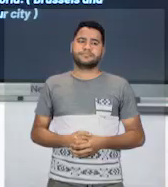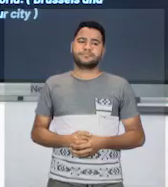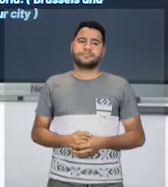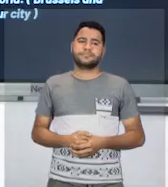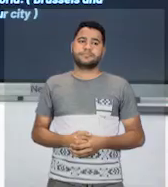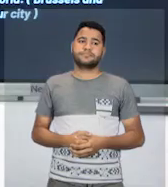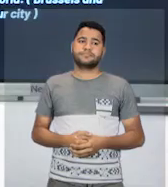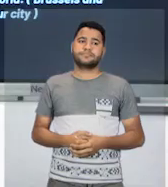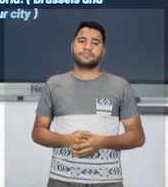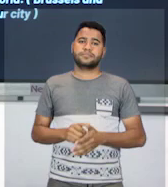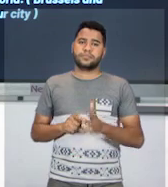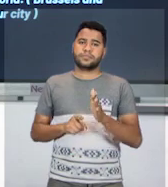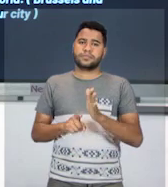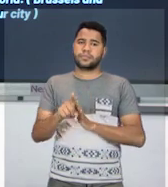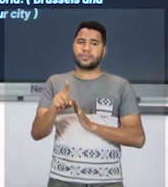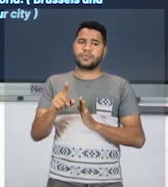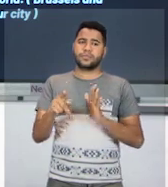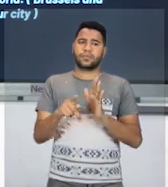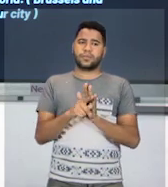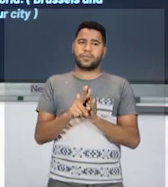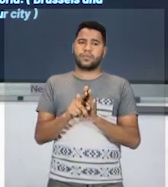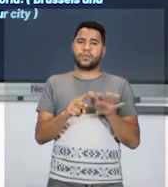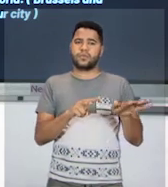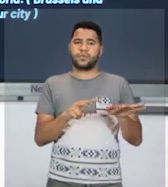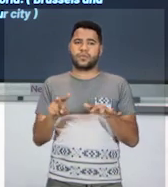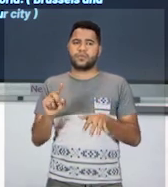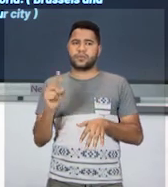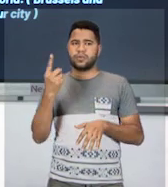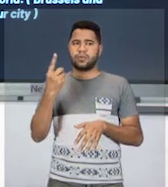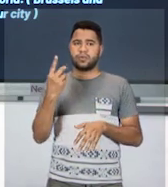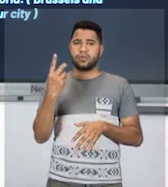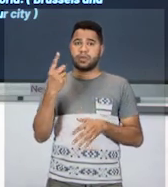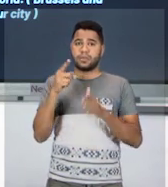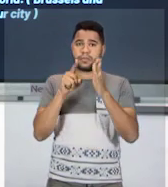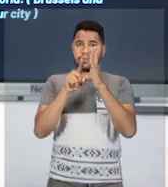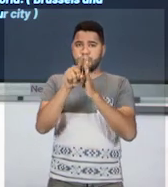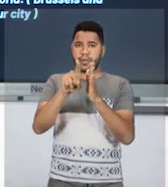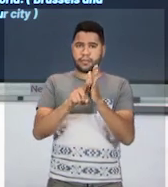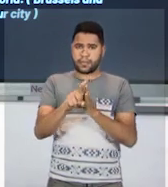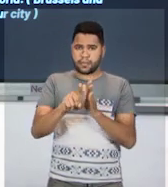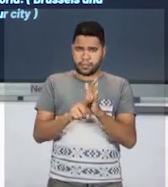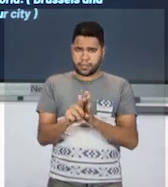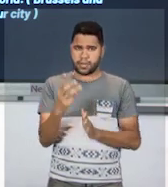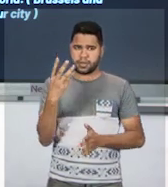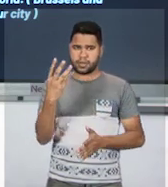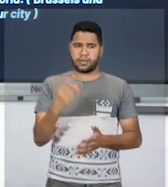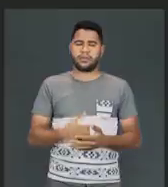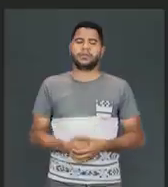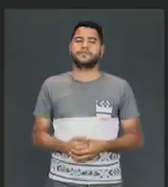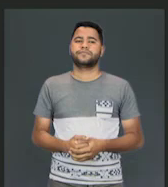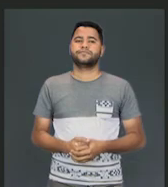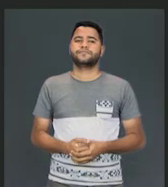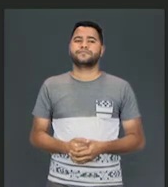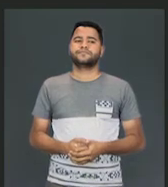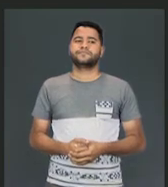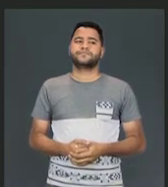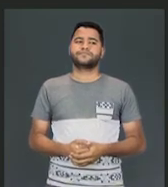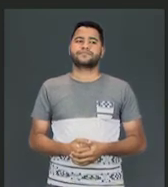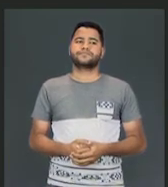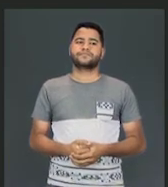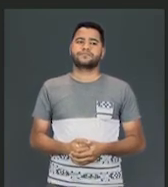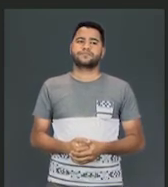bom então temos aí uma questão na questão Um temos três perguntinhas vamos refletir um pouco sobre ela tá o